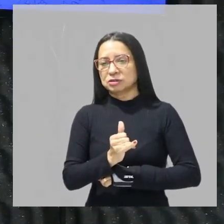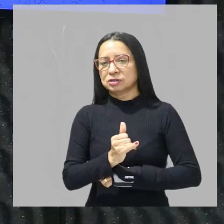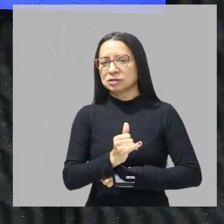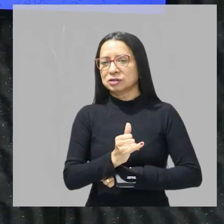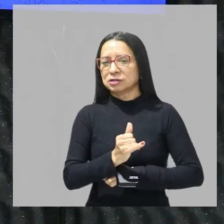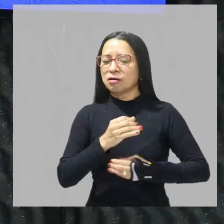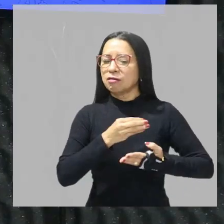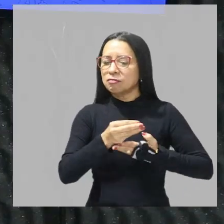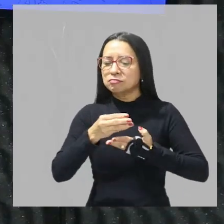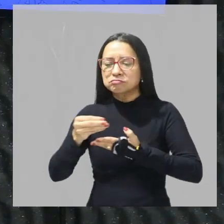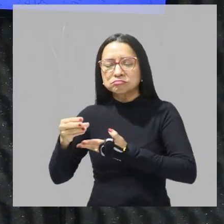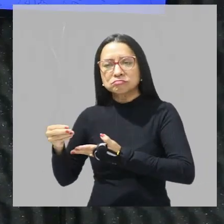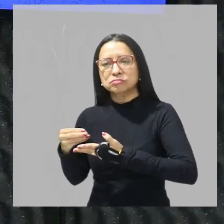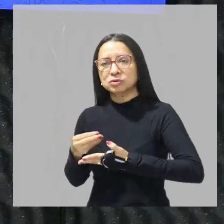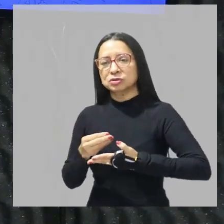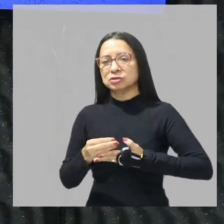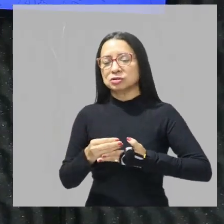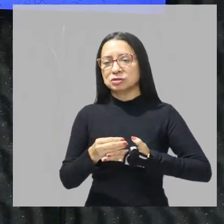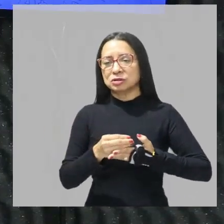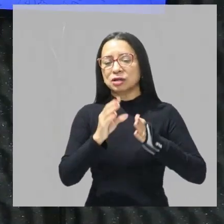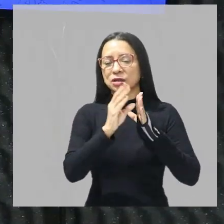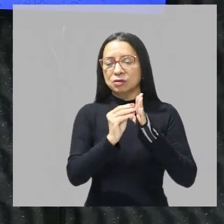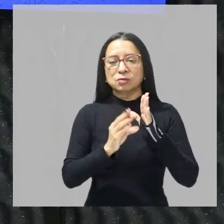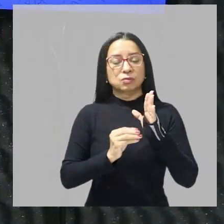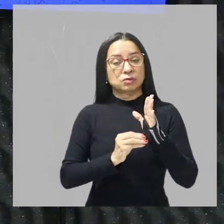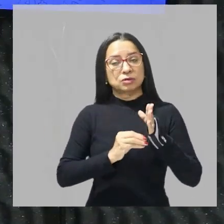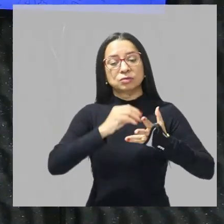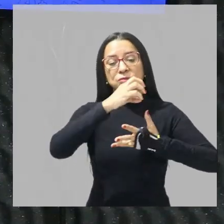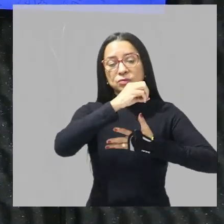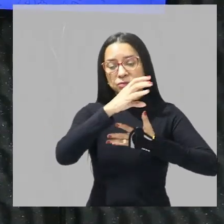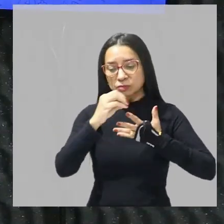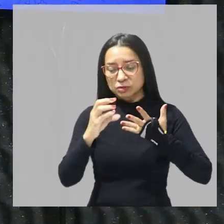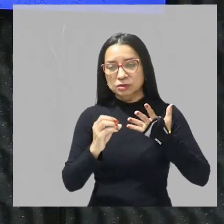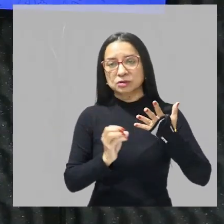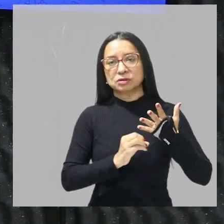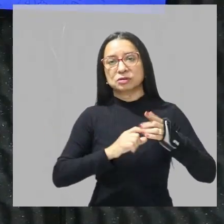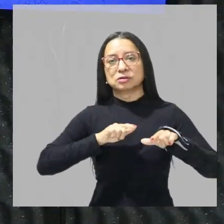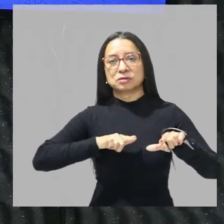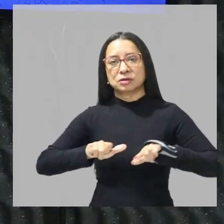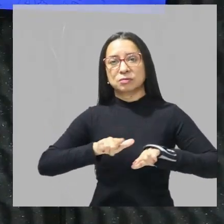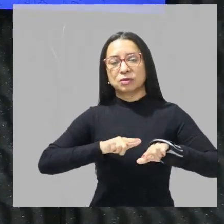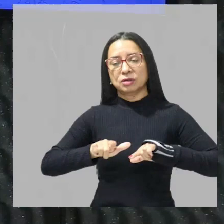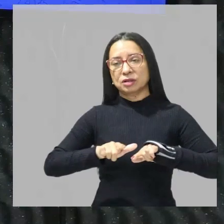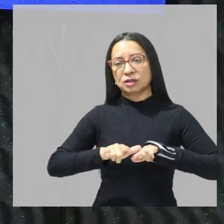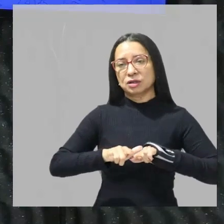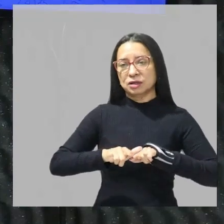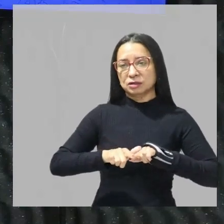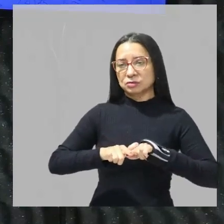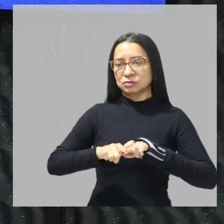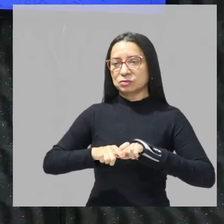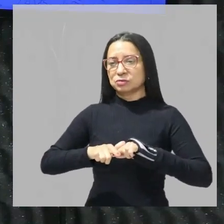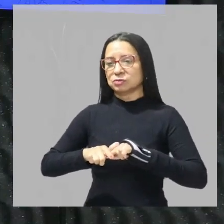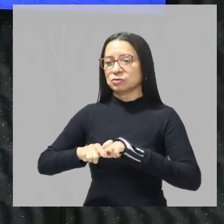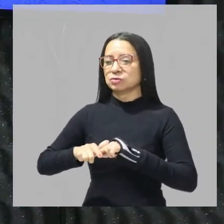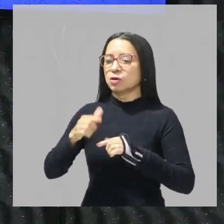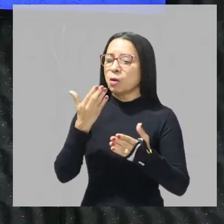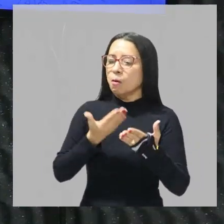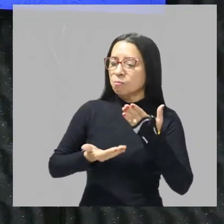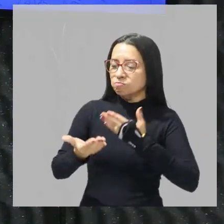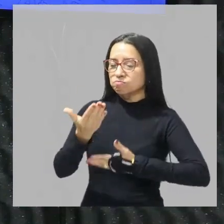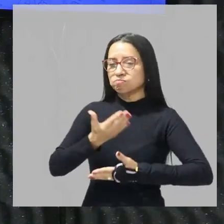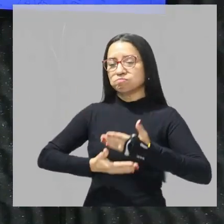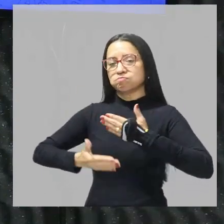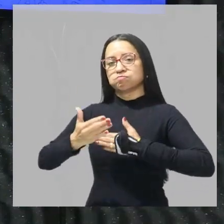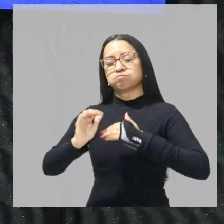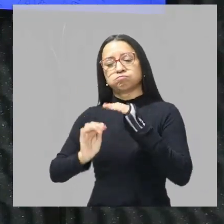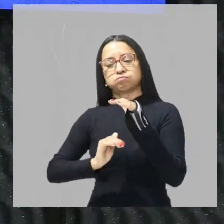ser vivo para o outro. Né? O conteúdo de cadeias alimentares ele é trabalhado aí na parte de fluxo de energia. Na